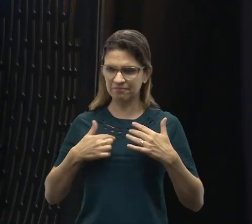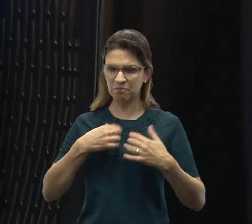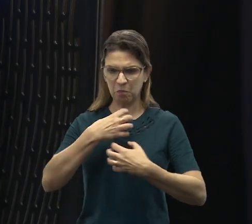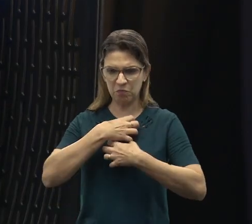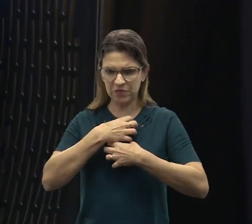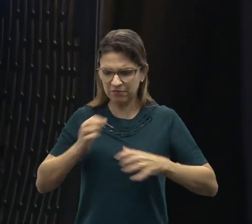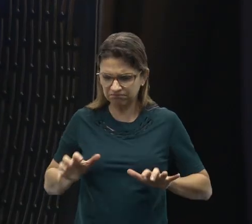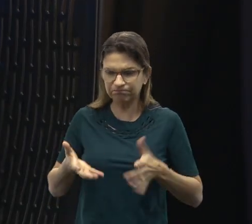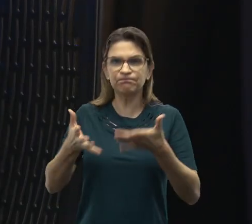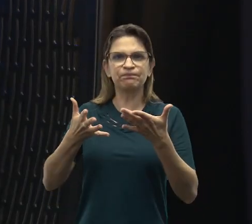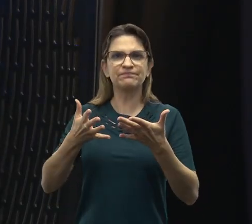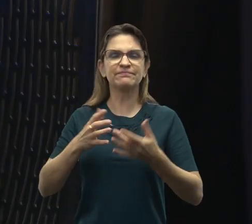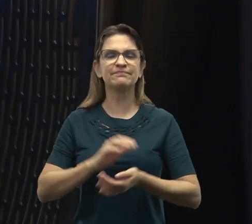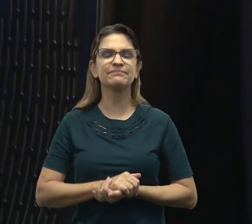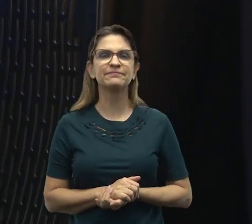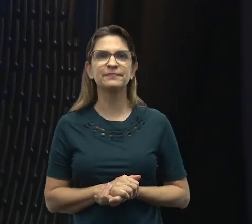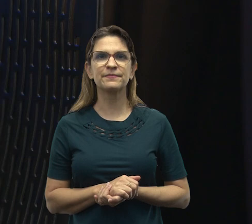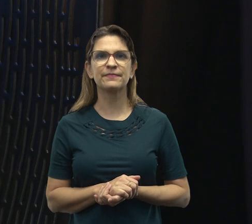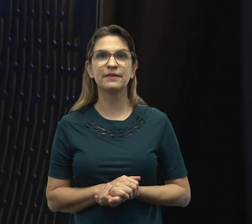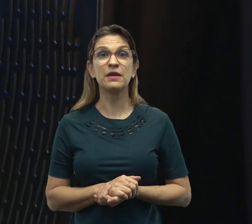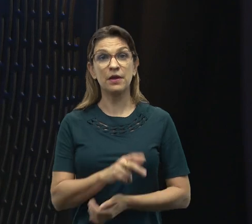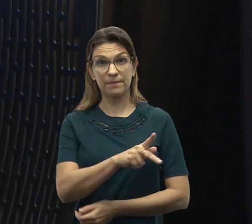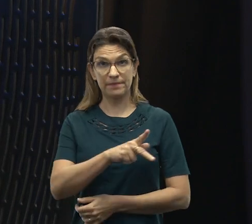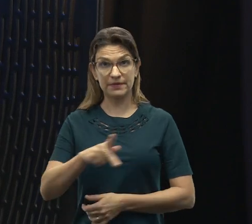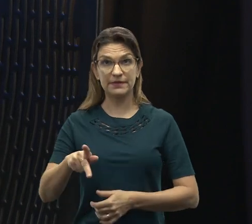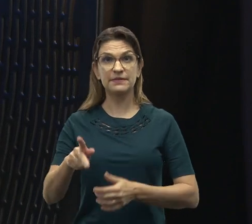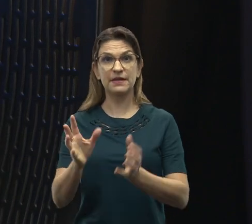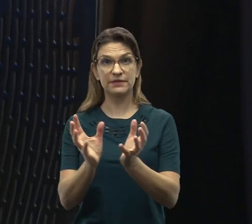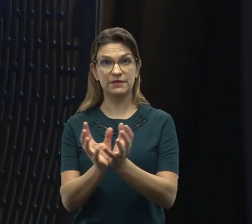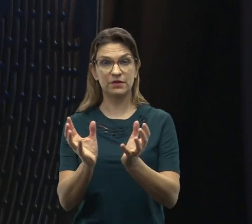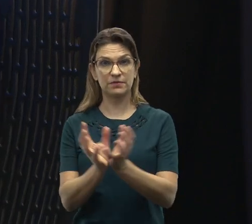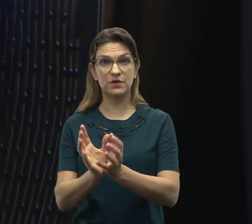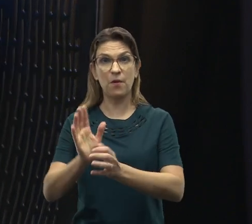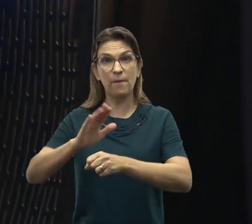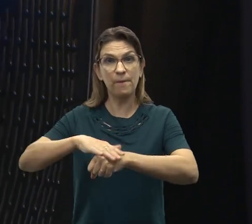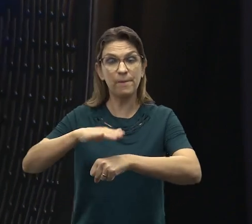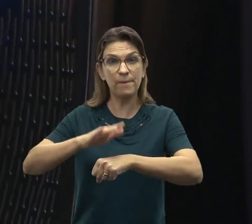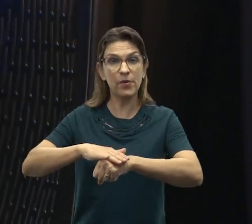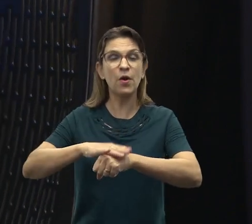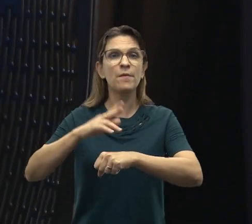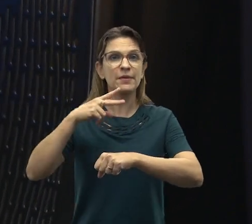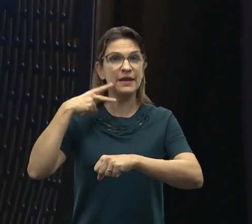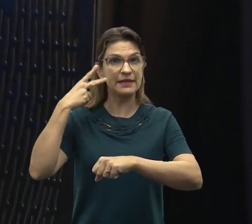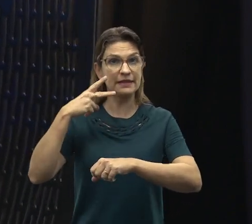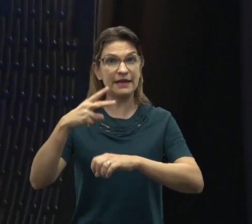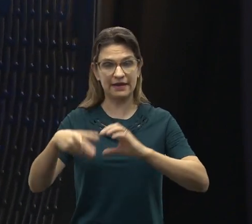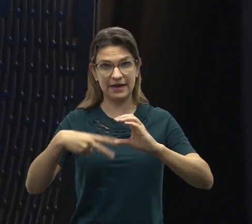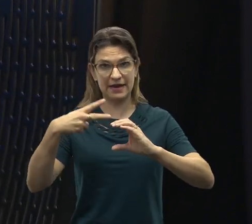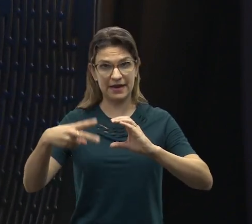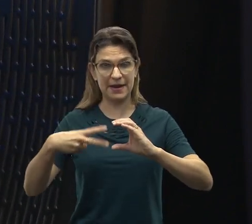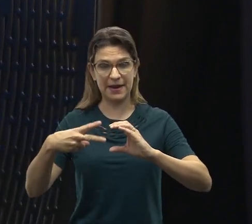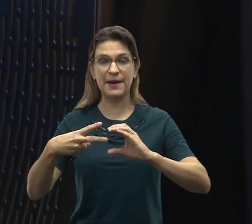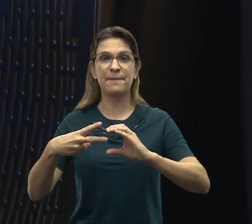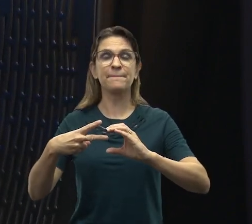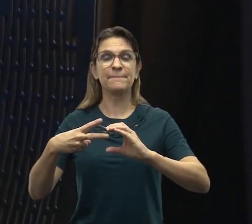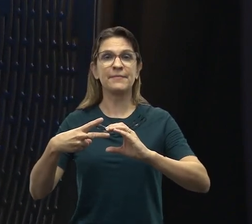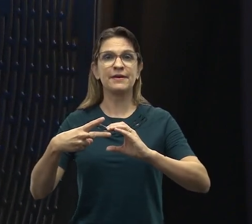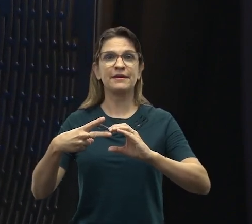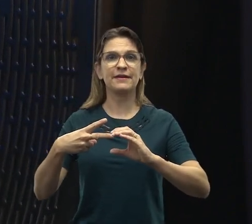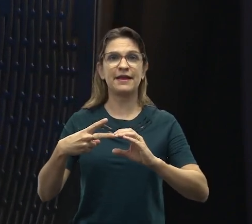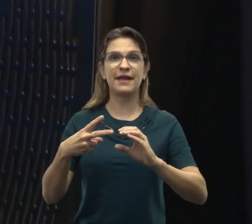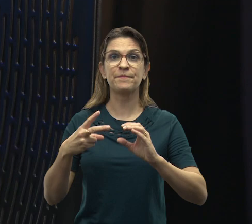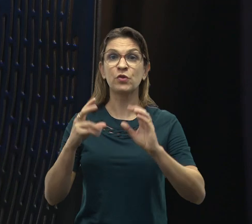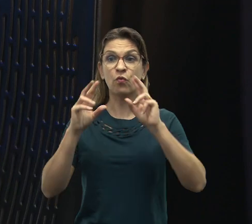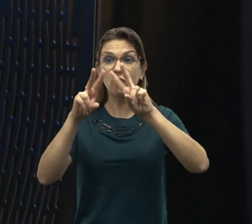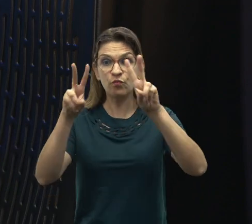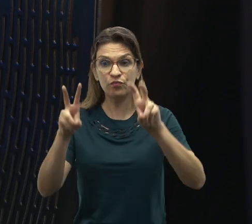E você é presidente da Comissão de Transporte e Trânsito da Câmara, que aí sai um pouquinho, né, da sua área, exatamente nesse ponto que você está